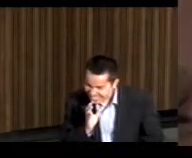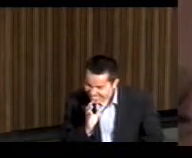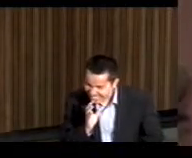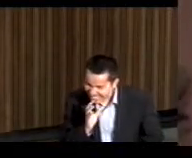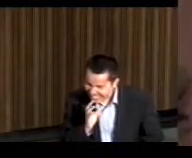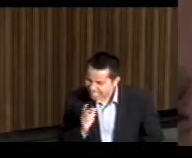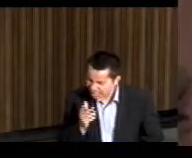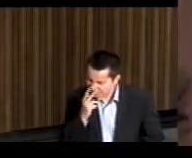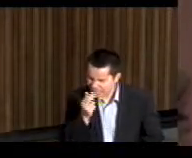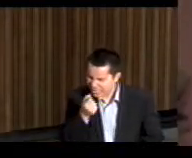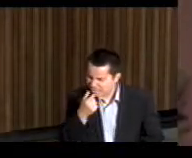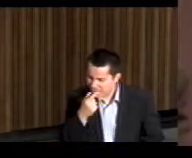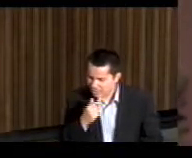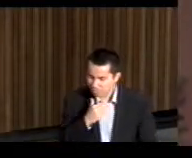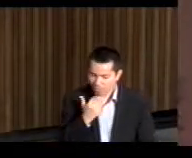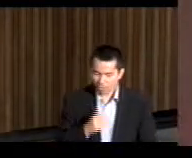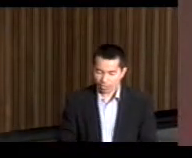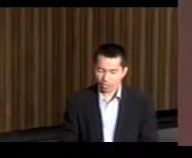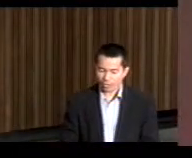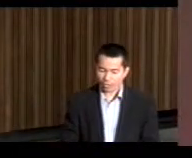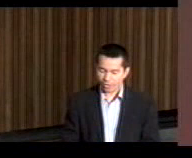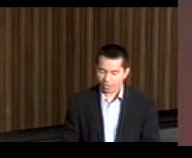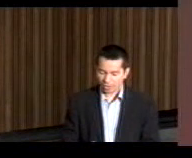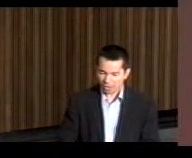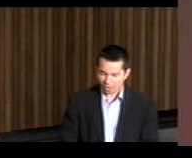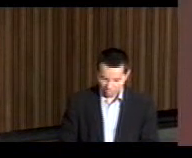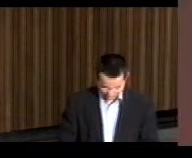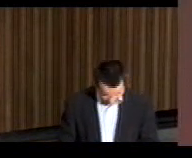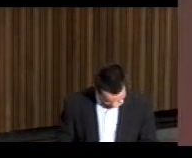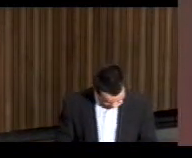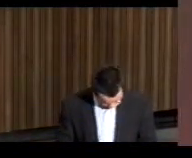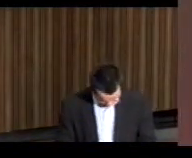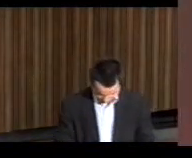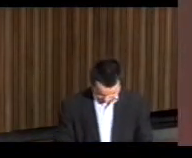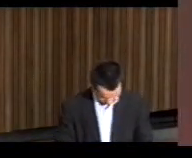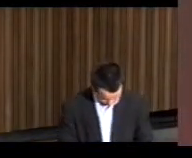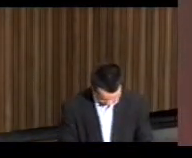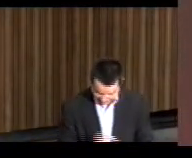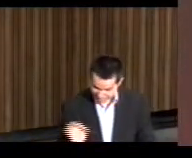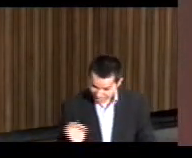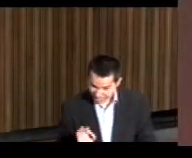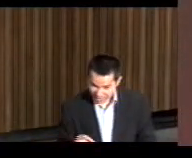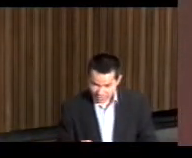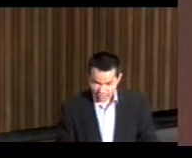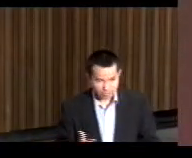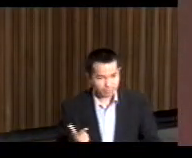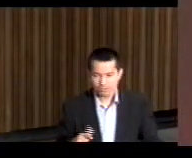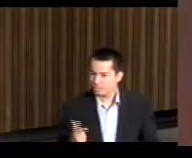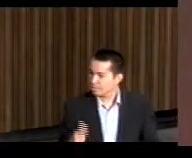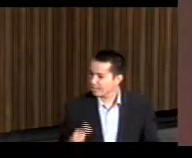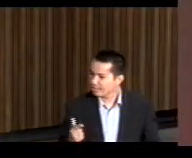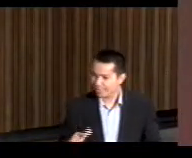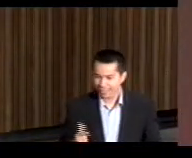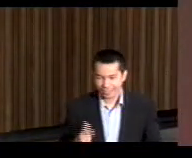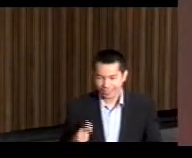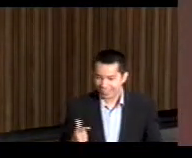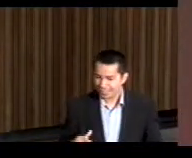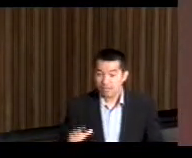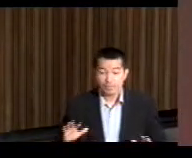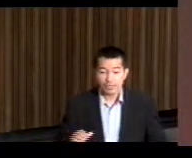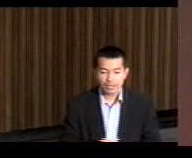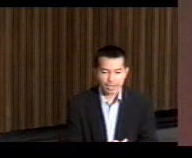verdade. Mas ele não está nem aí, sabe por quê? Porque ele tem uma aliança com o